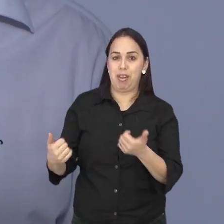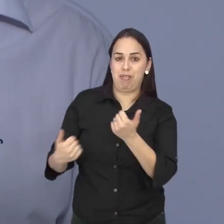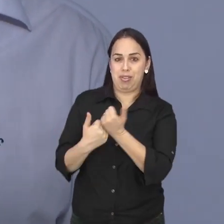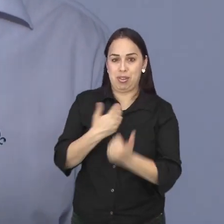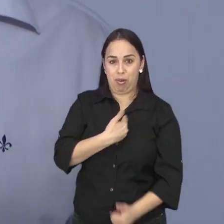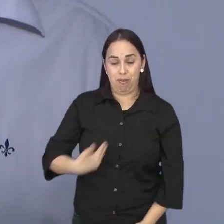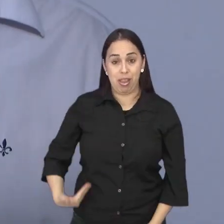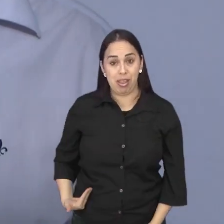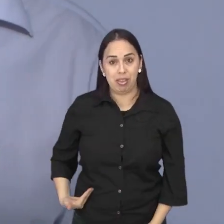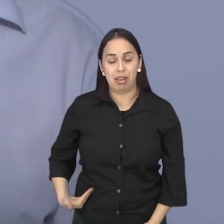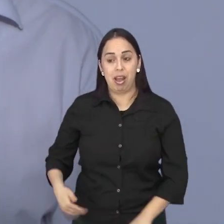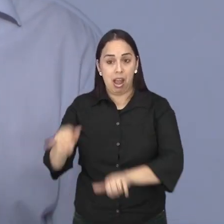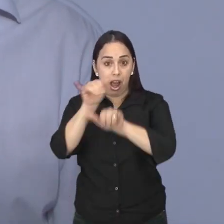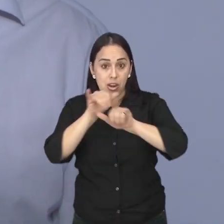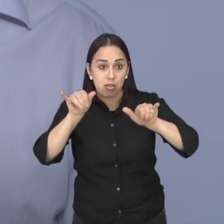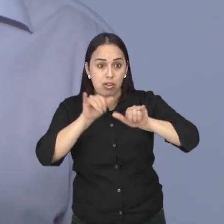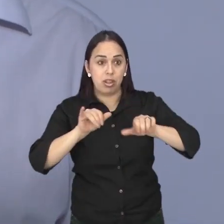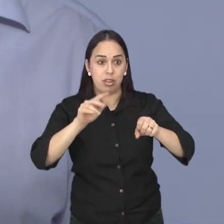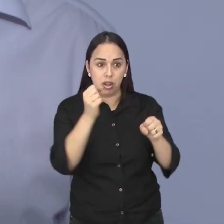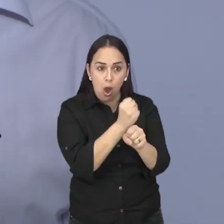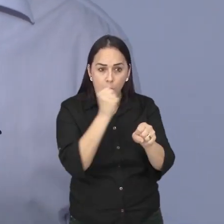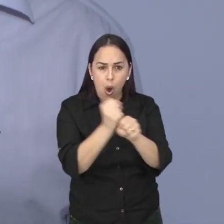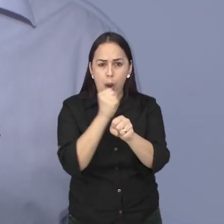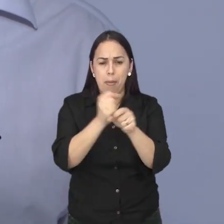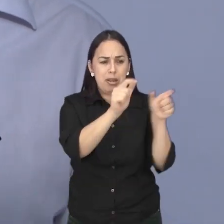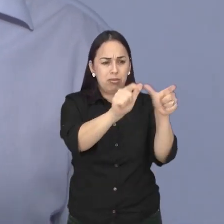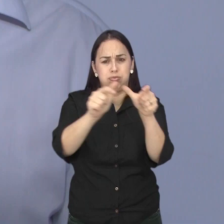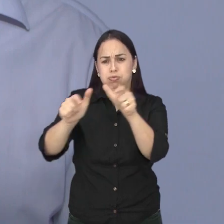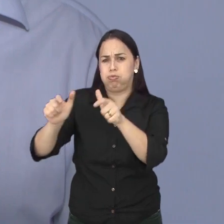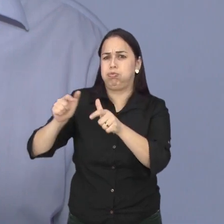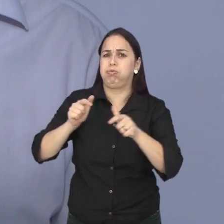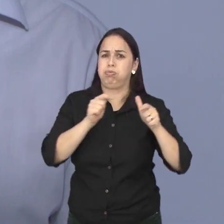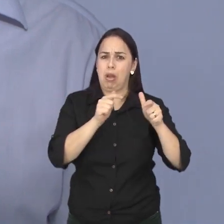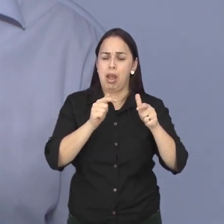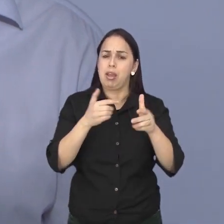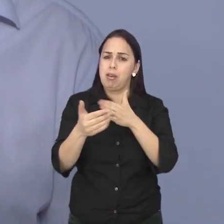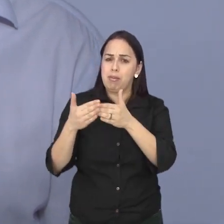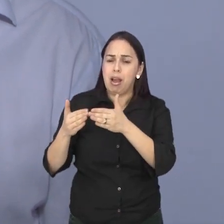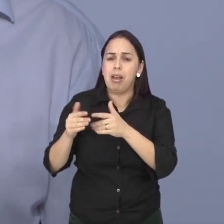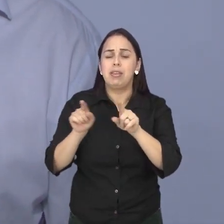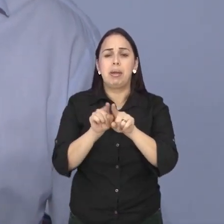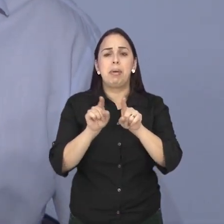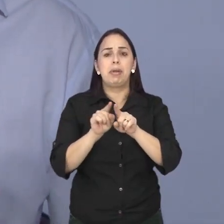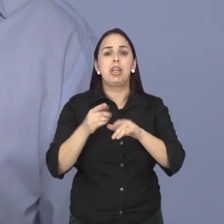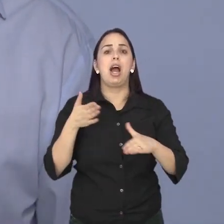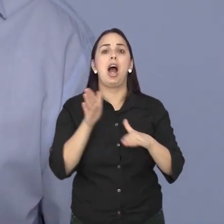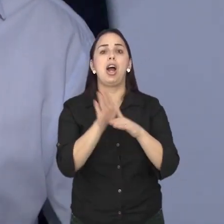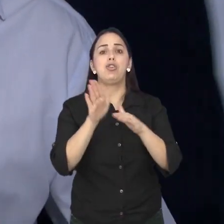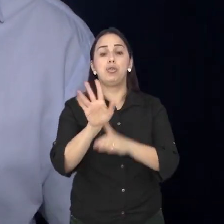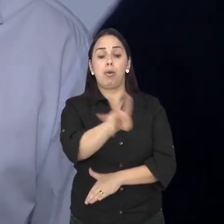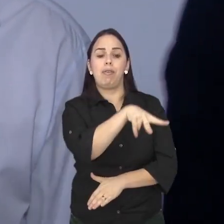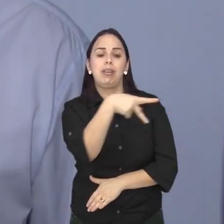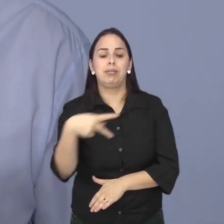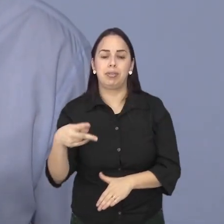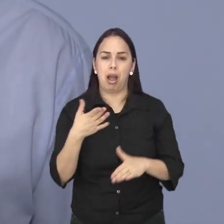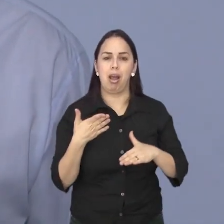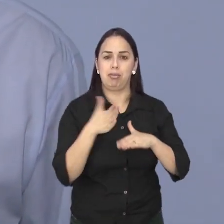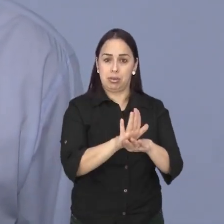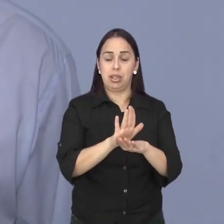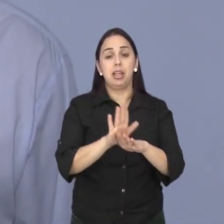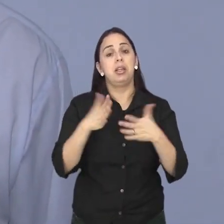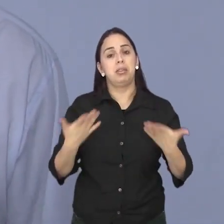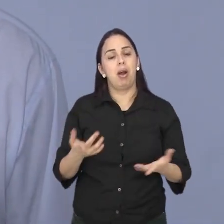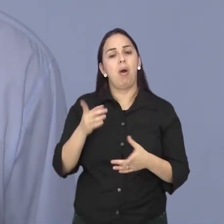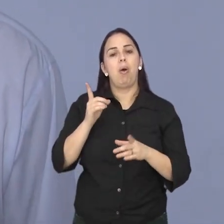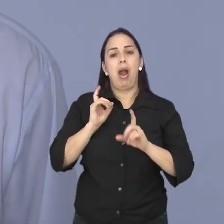exercício hoje, anunciando aí obras na Tamoio, obras em vários lugares que beneficia o Vale do Paraíba inteiro. Então o